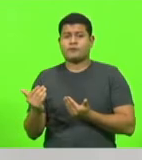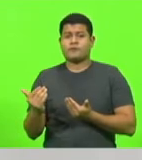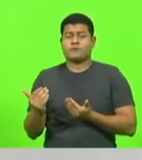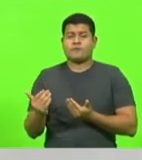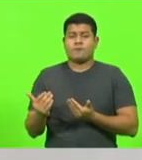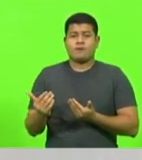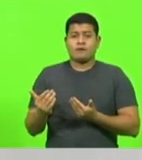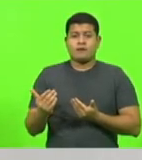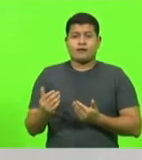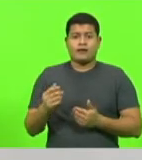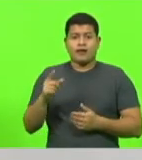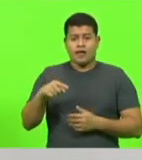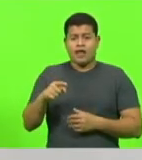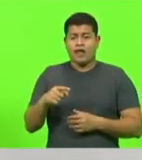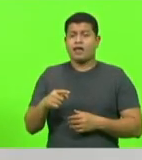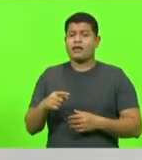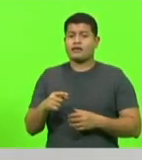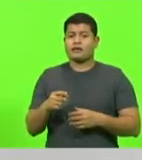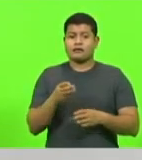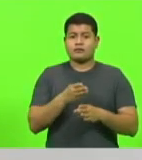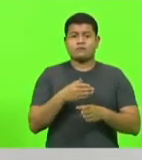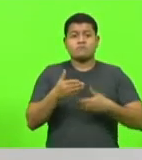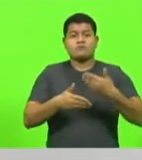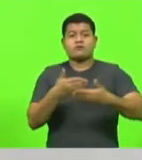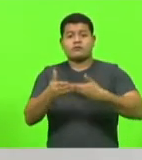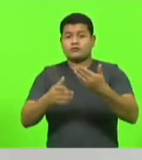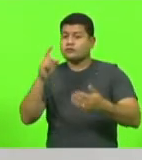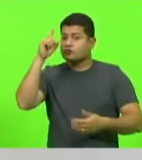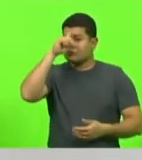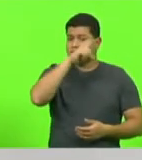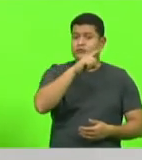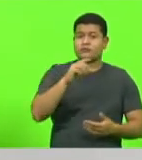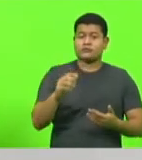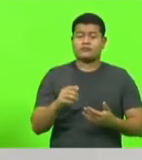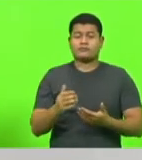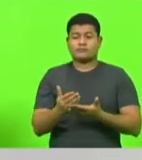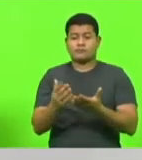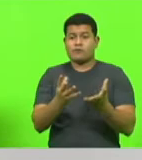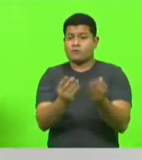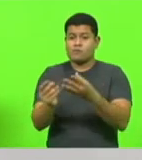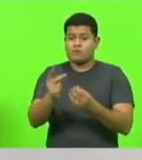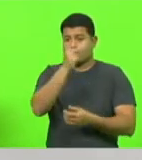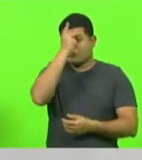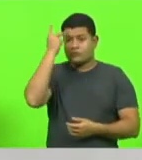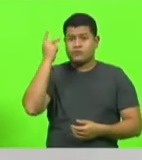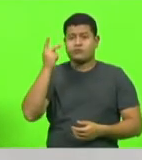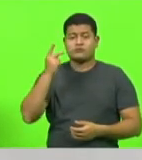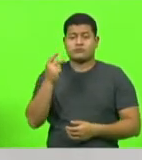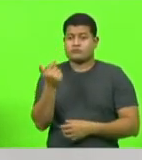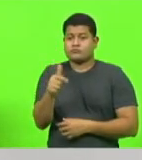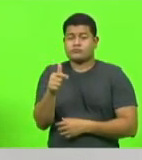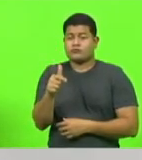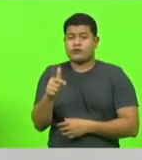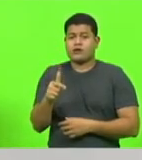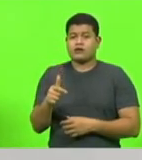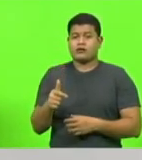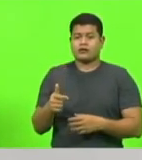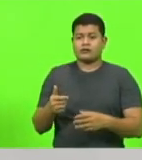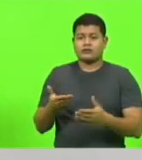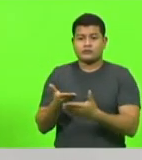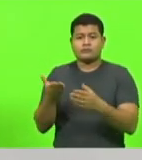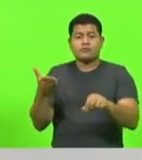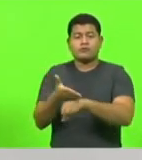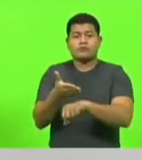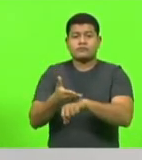etapas difíceis e que nem todas as pessoas têm esta oportunidade, nem todos